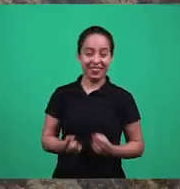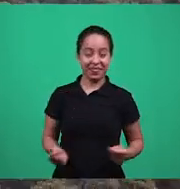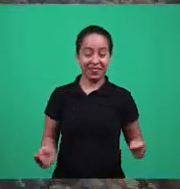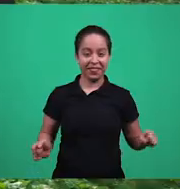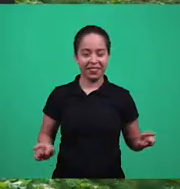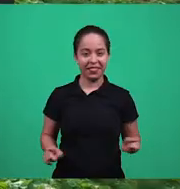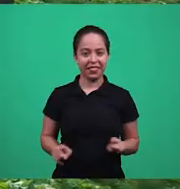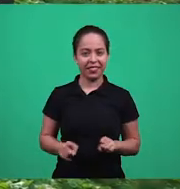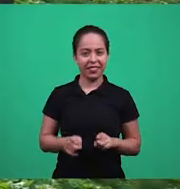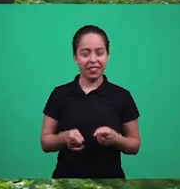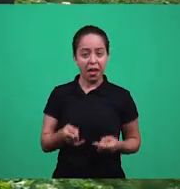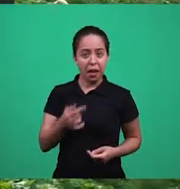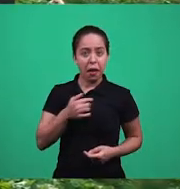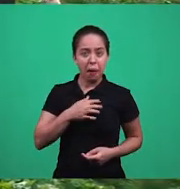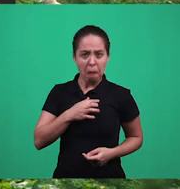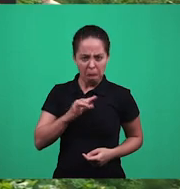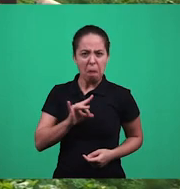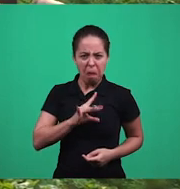viver.